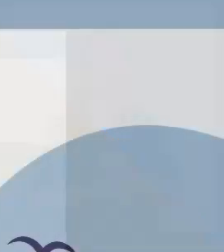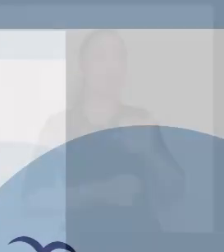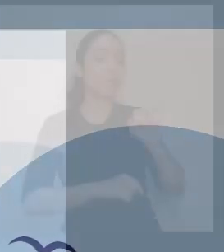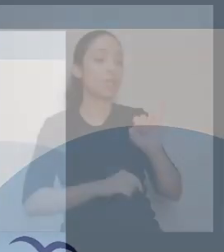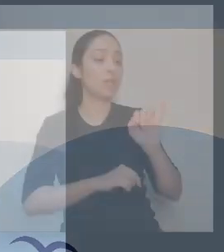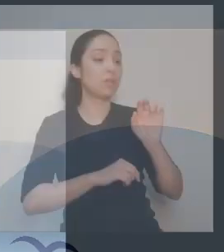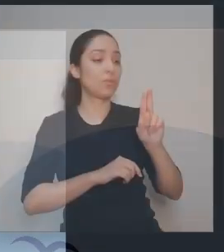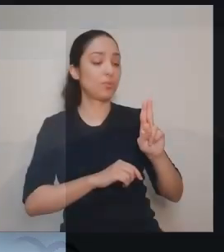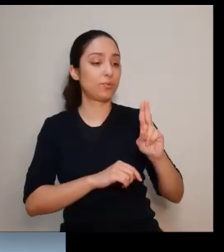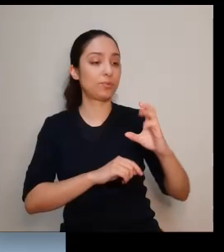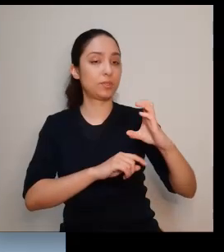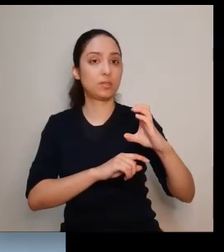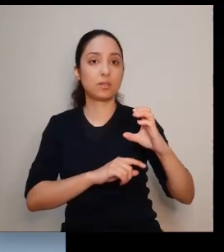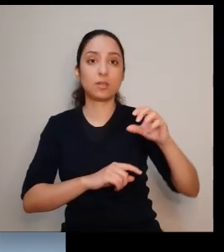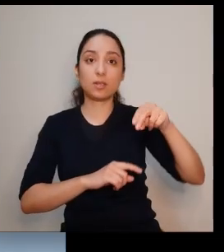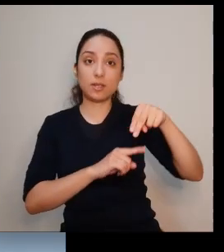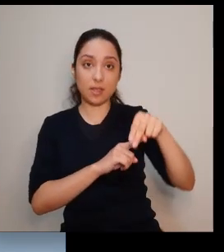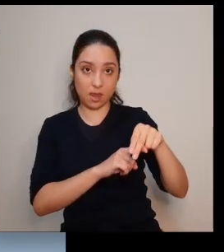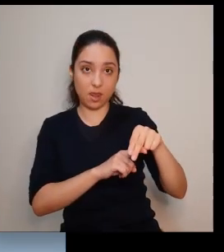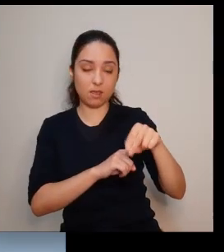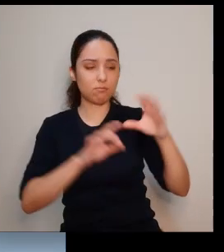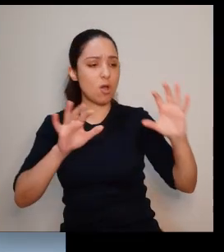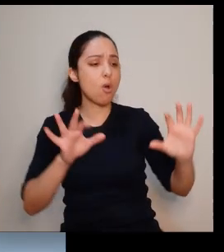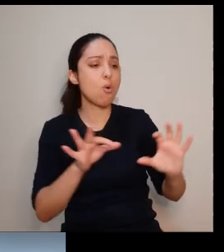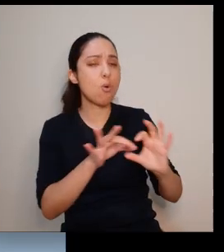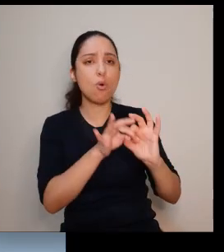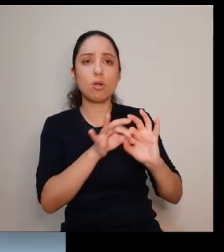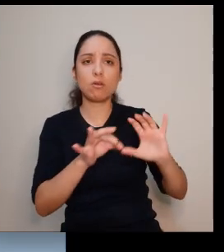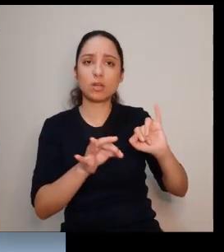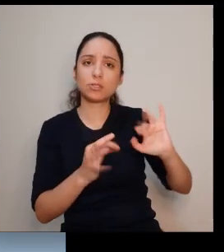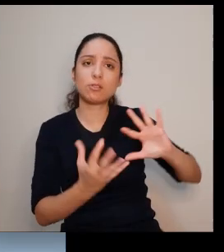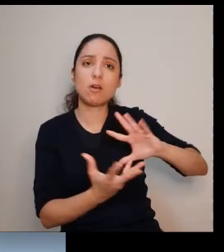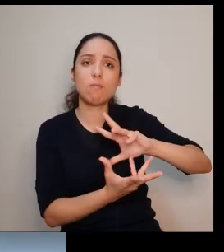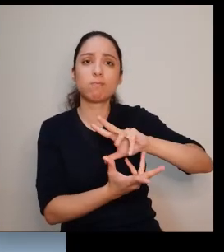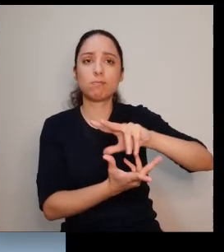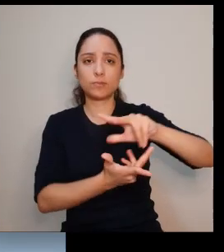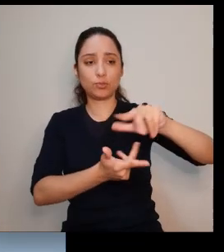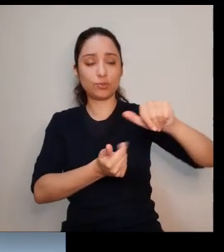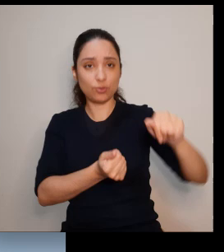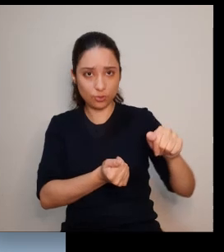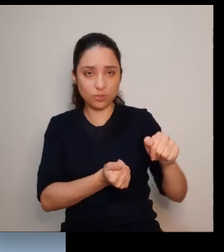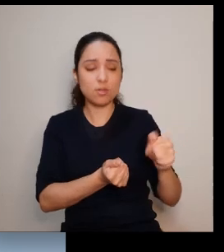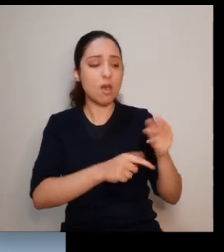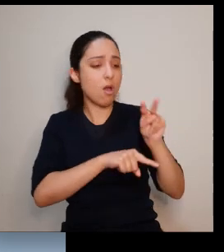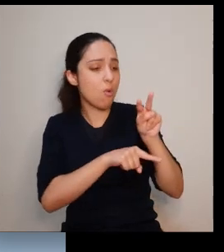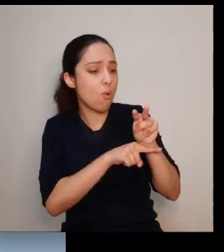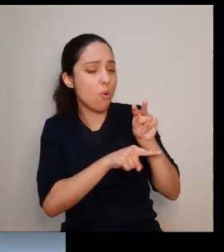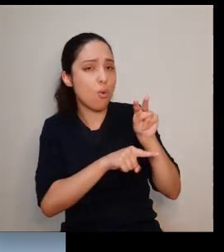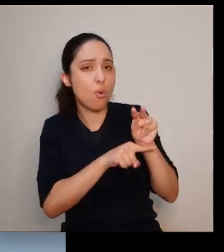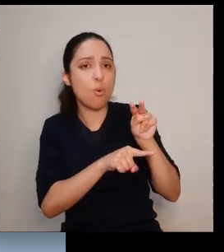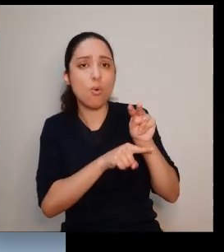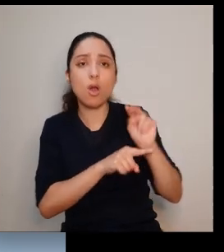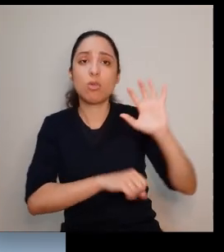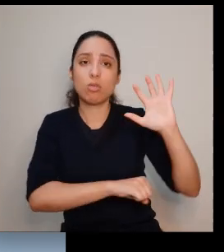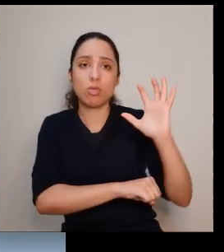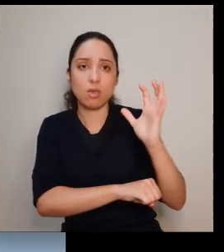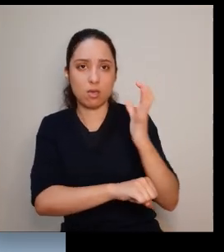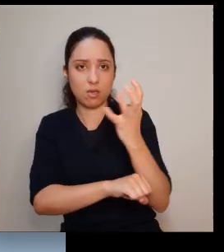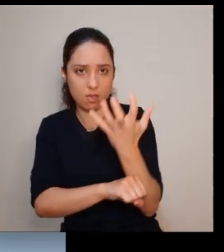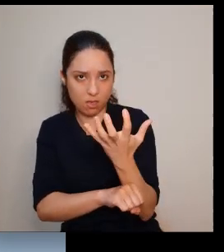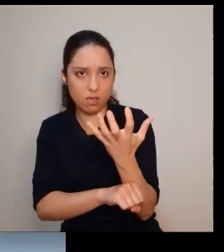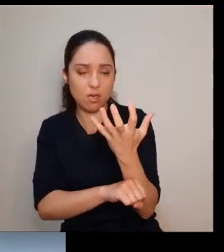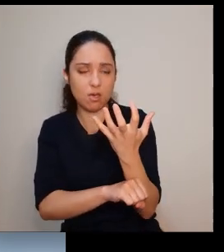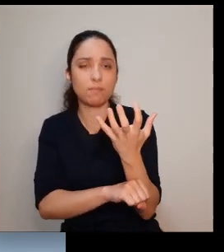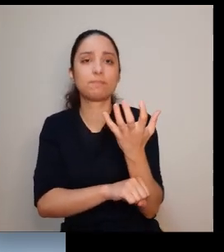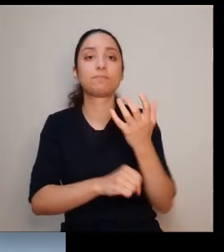As soluções baseadas na natureza, as chamadas SBN, fazem parte de um conceito guarda-chuva